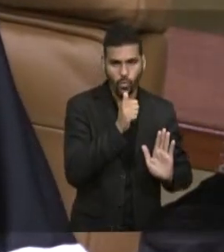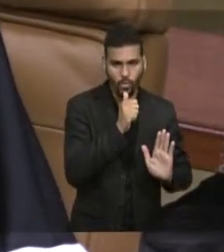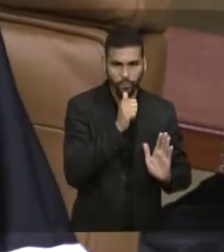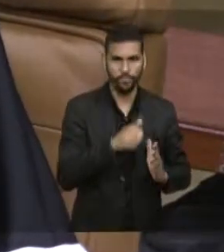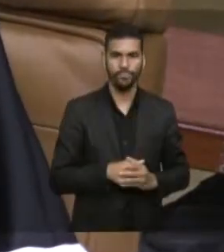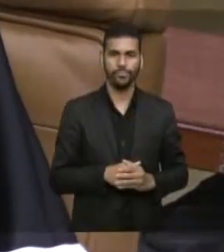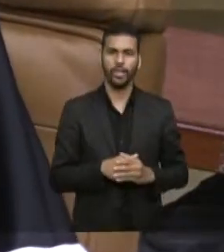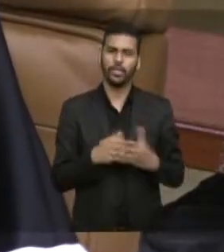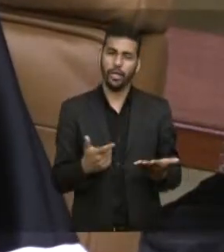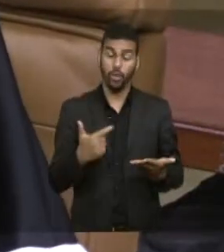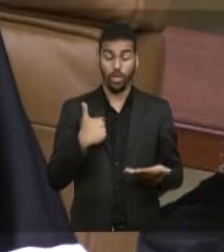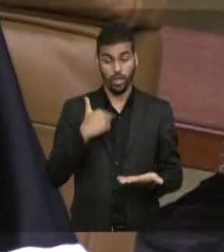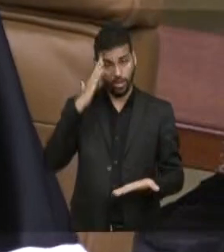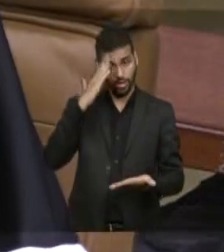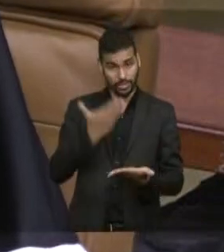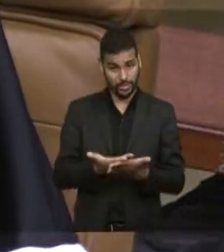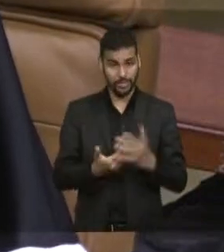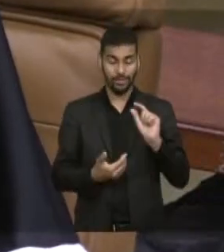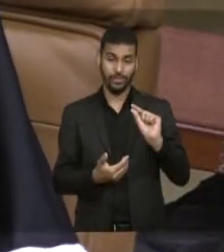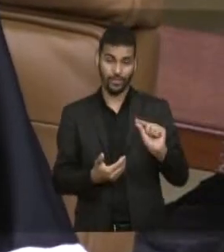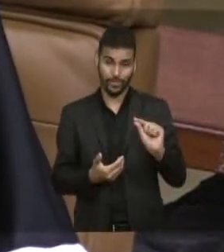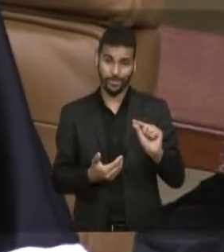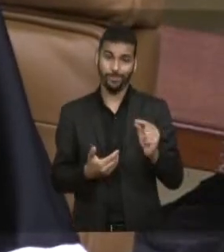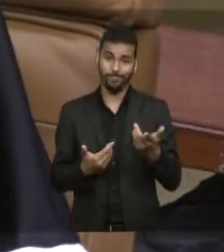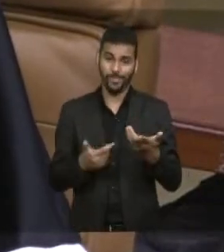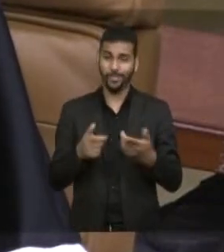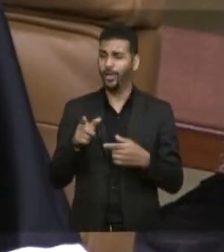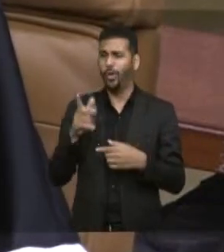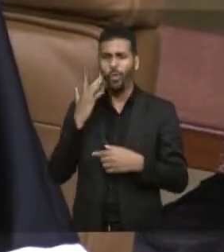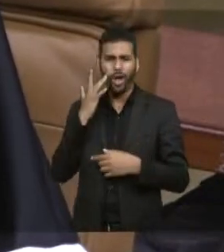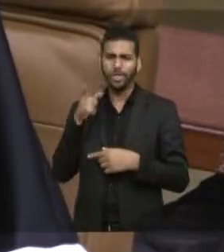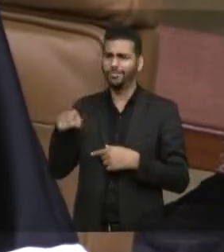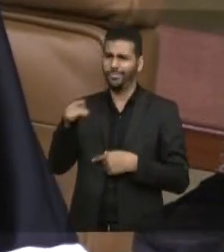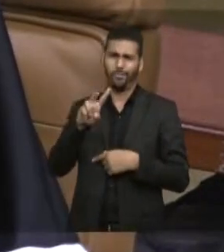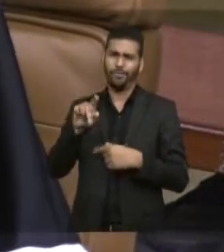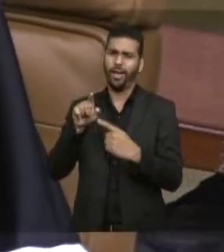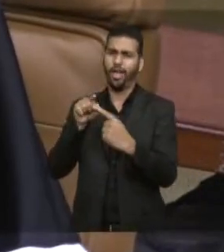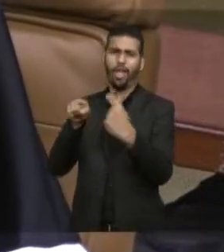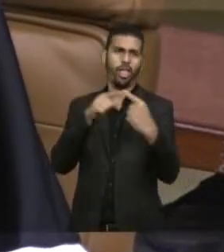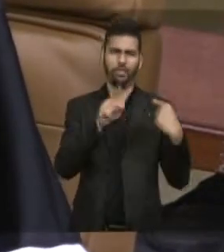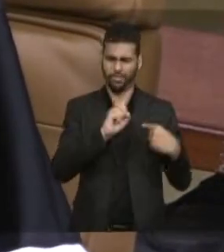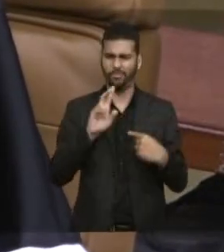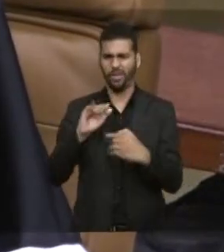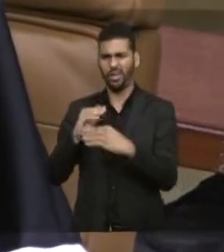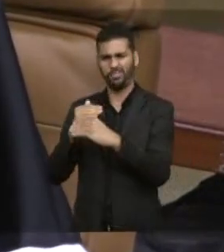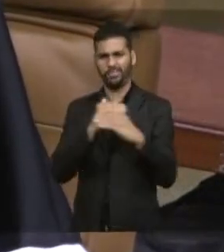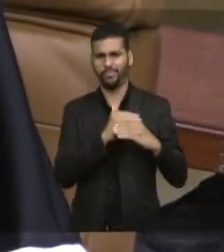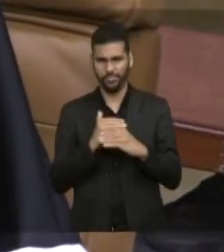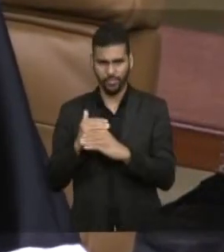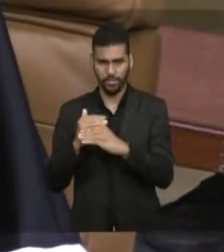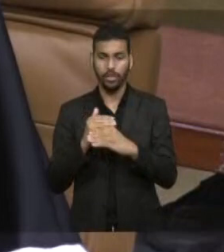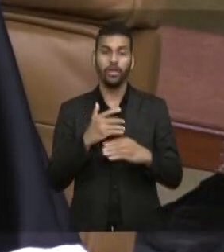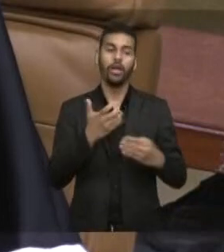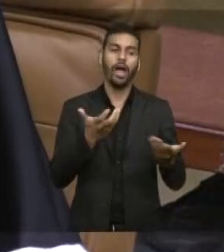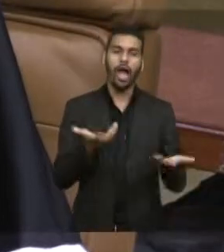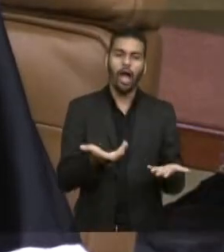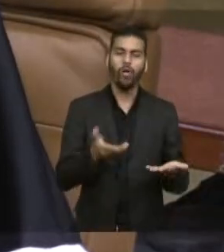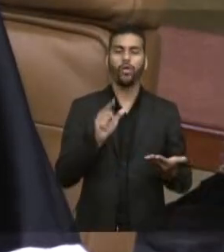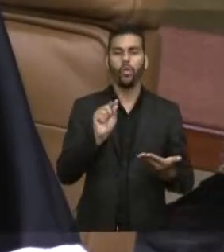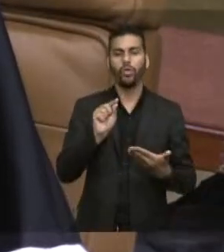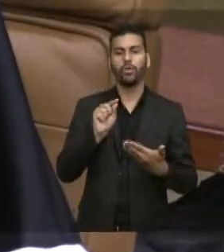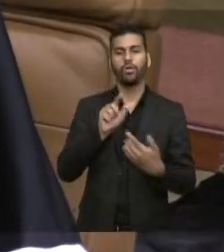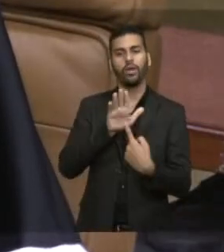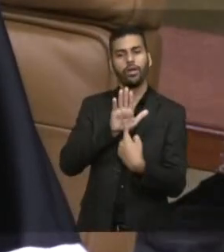creio que nas premissas não haverá muito dissonância faça um pequeno percurso pela distribuição